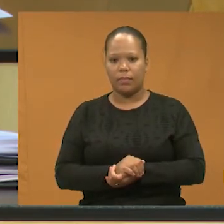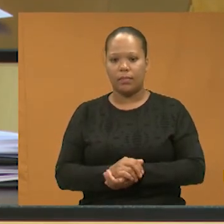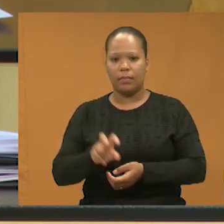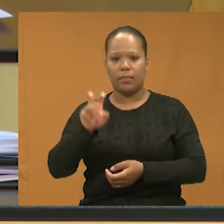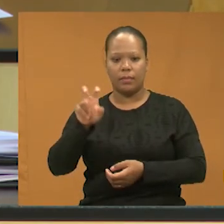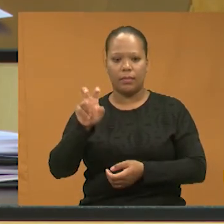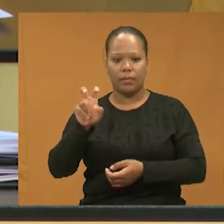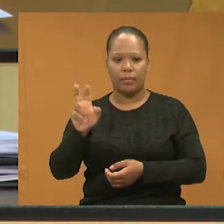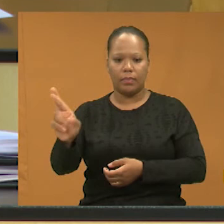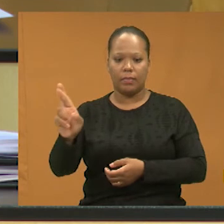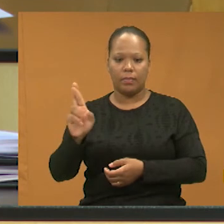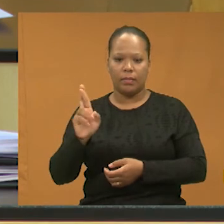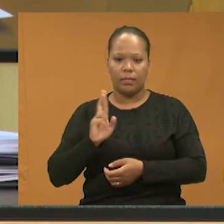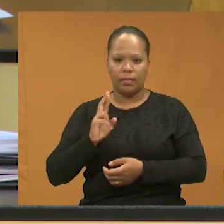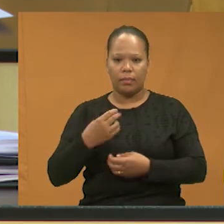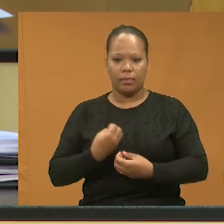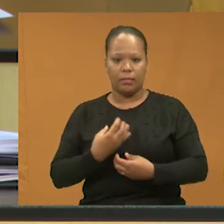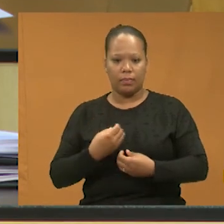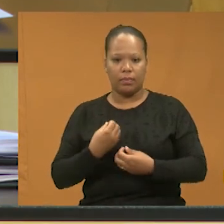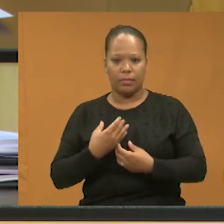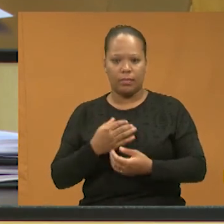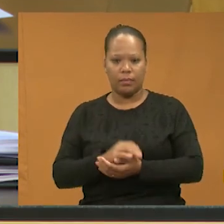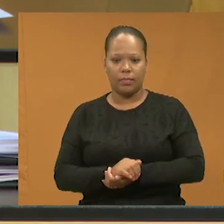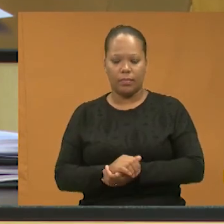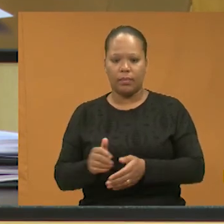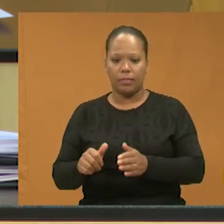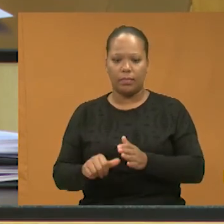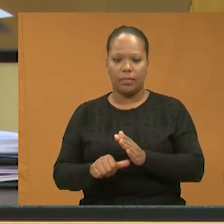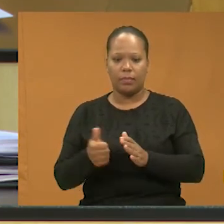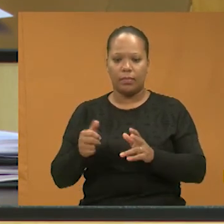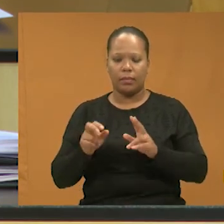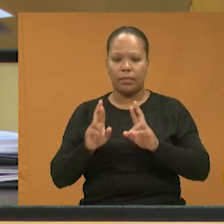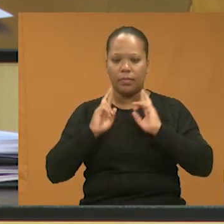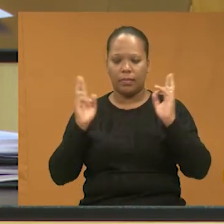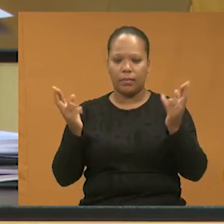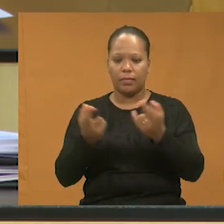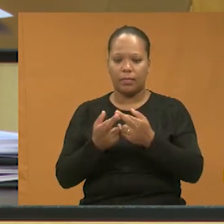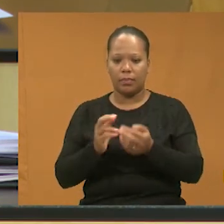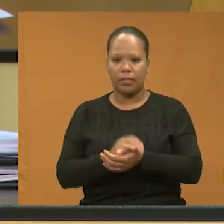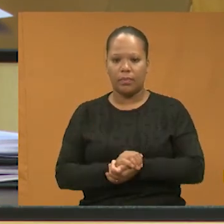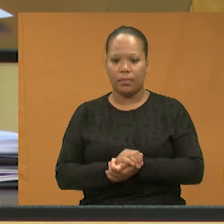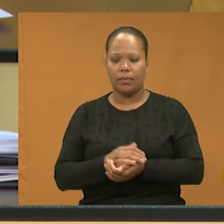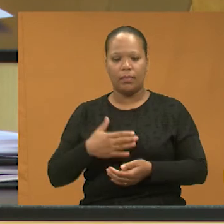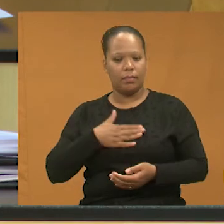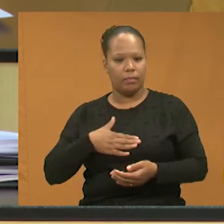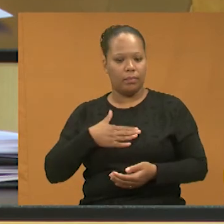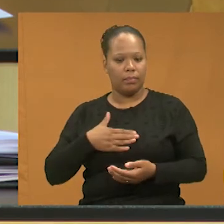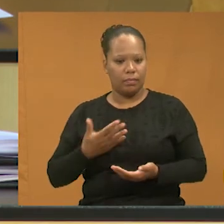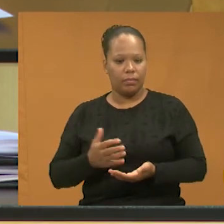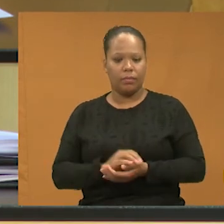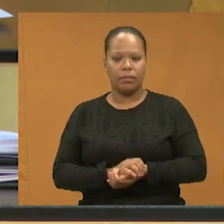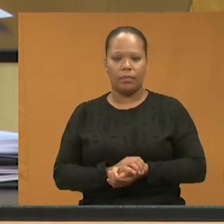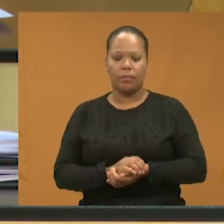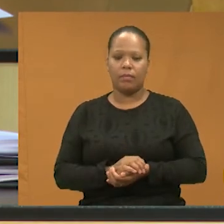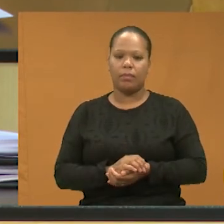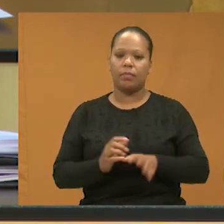5 respostas de pedido de informações feitos na primeira sessão. E eu gostaria de tornar público